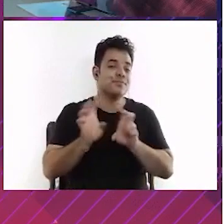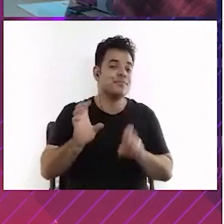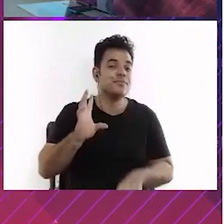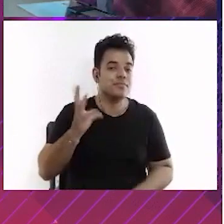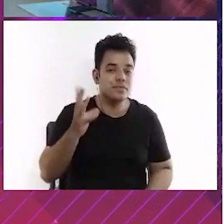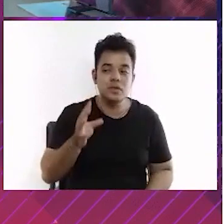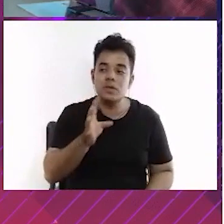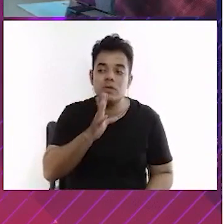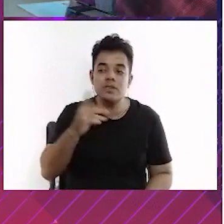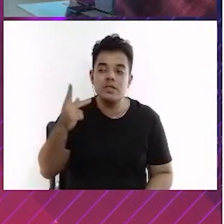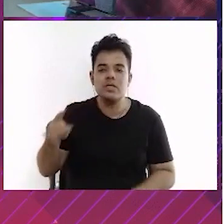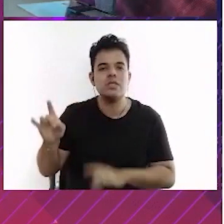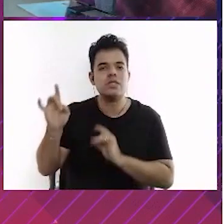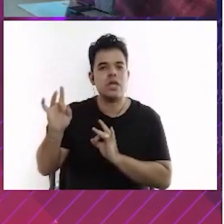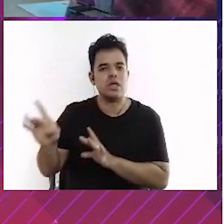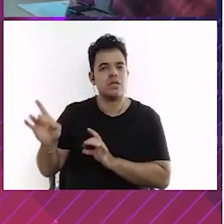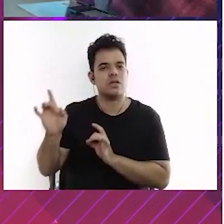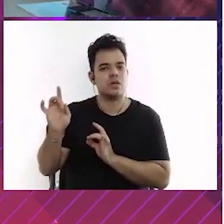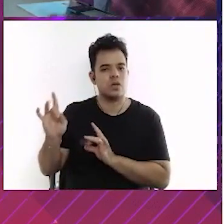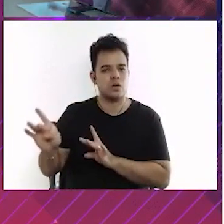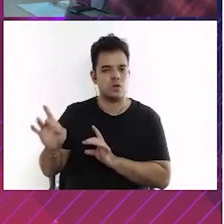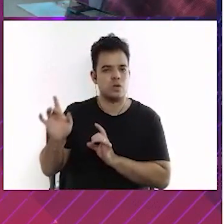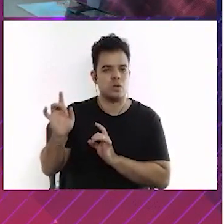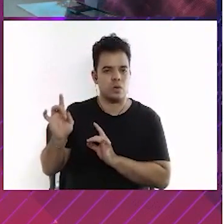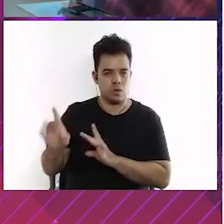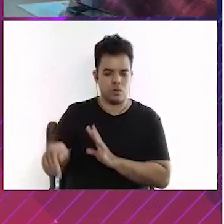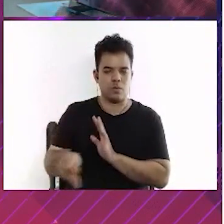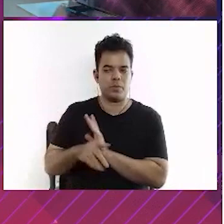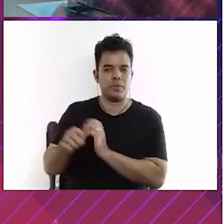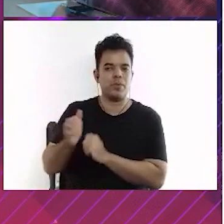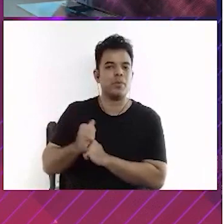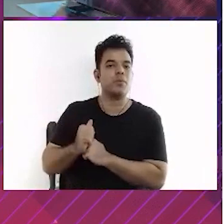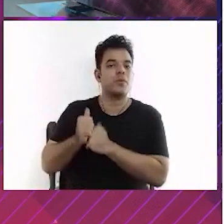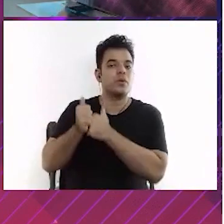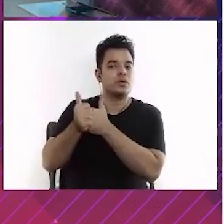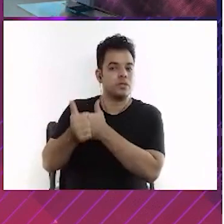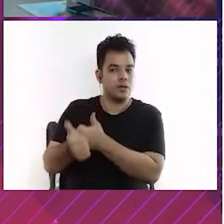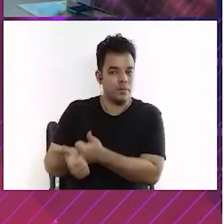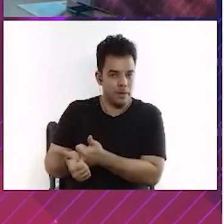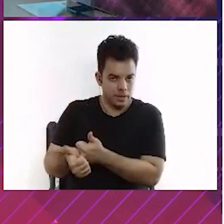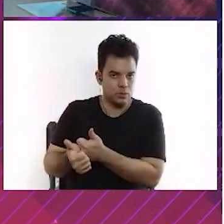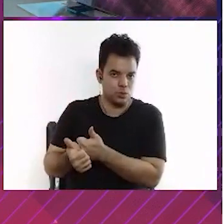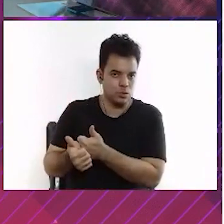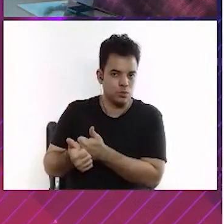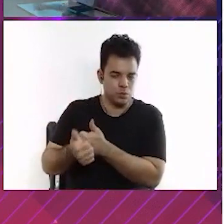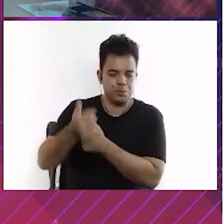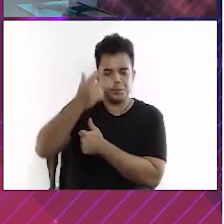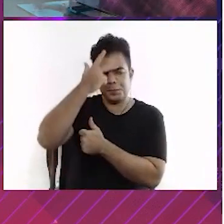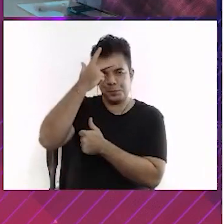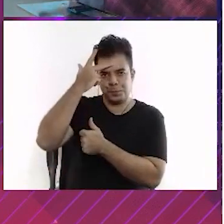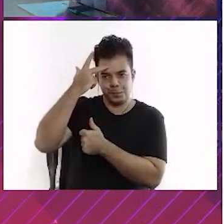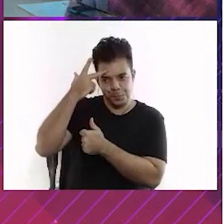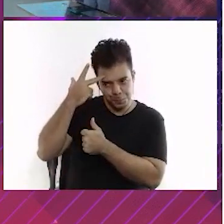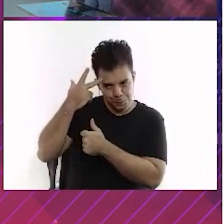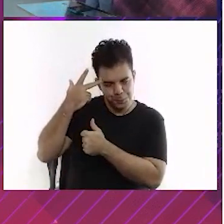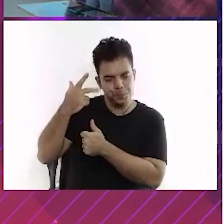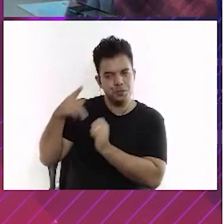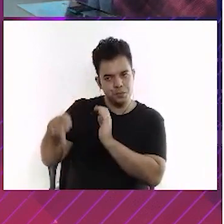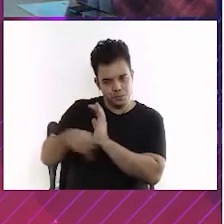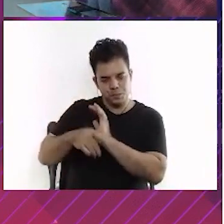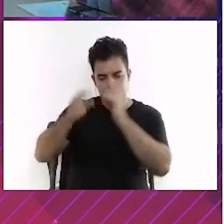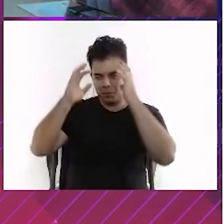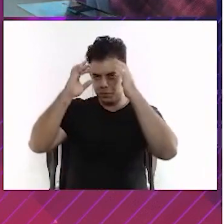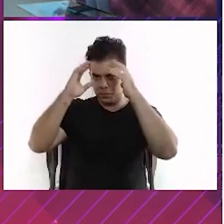conhecimento técnico acerca do monitoramento das pessoas que estavam nessa condição de morte